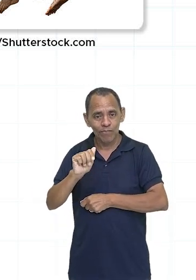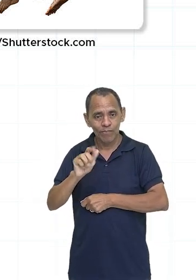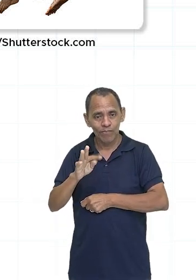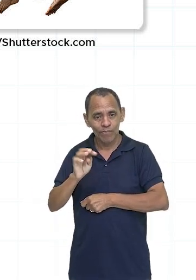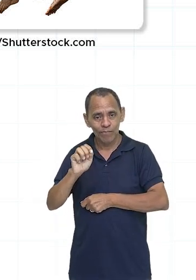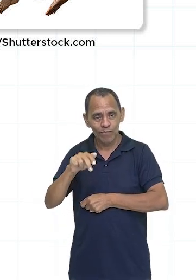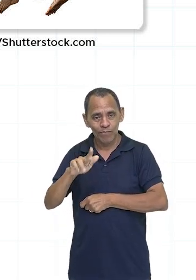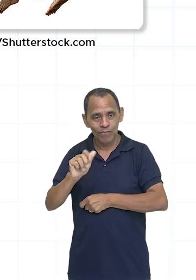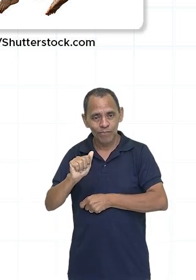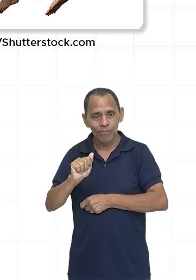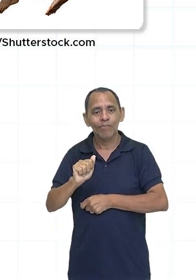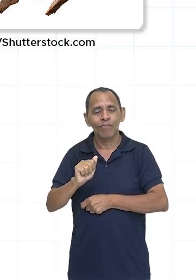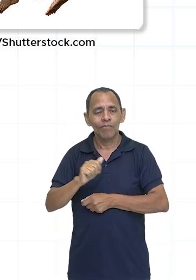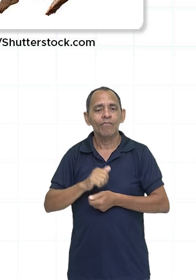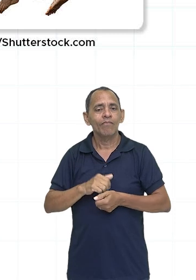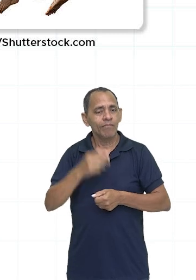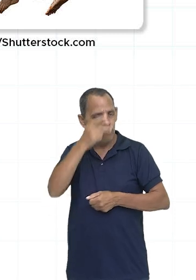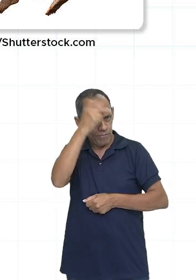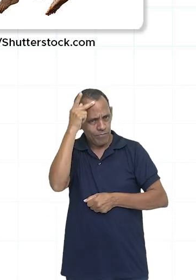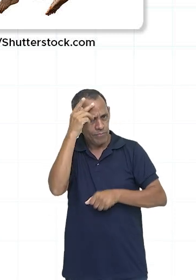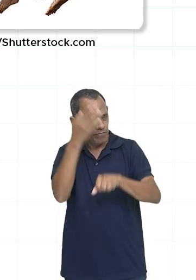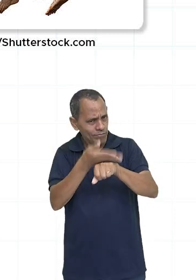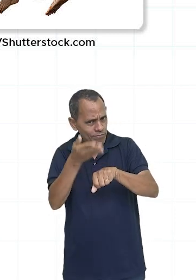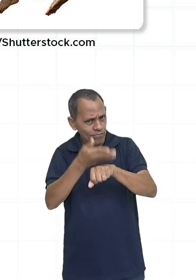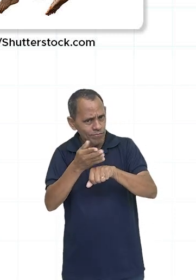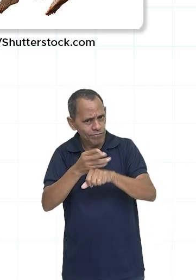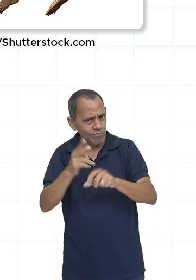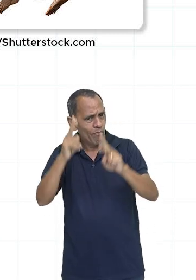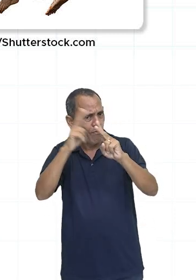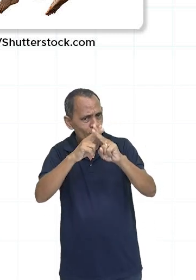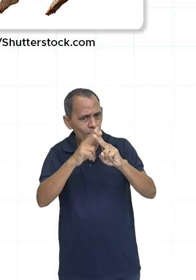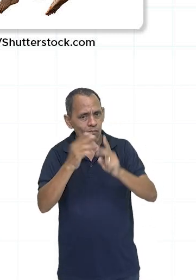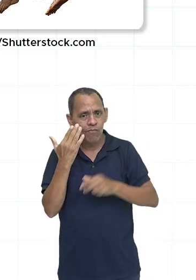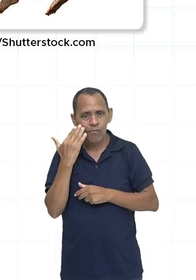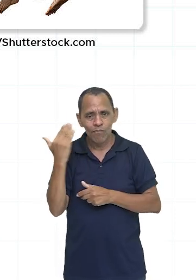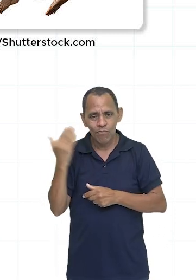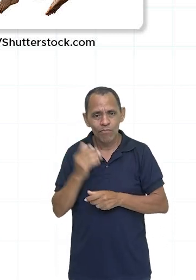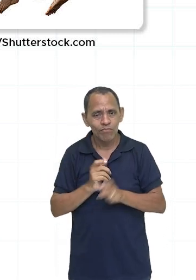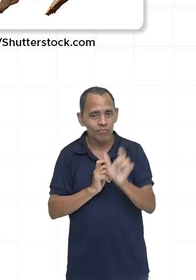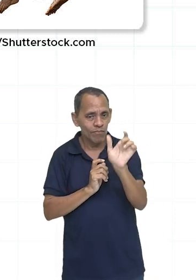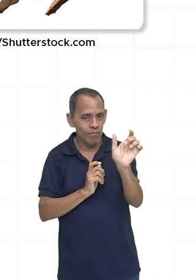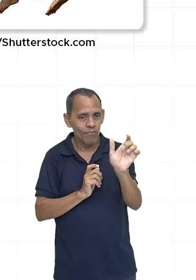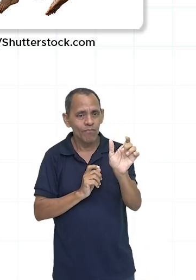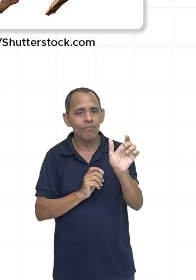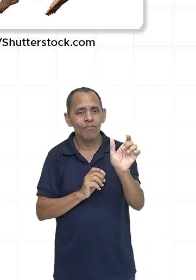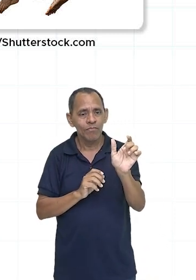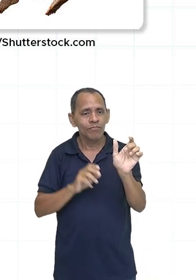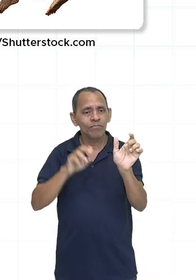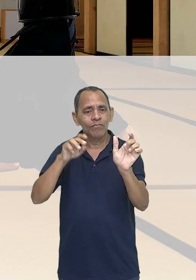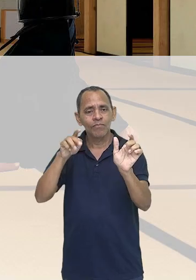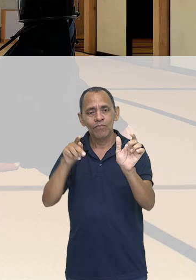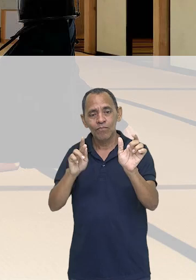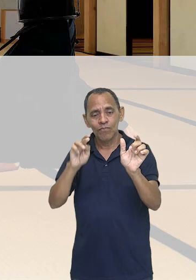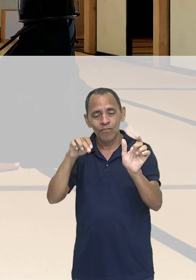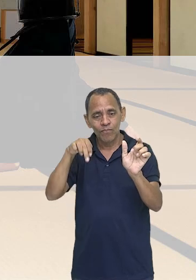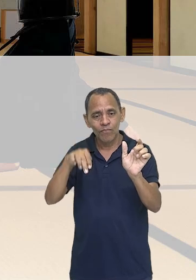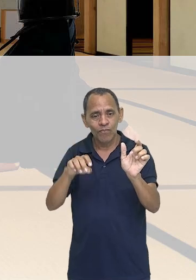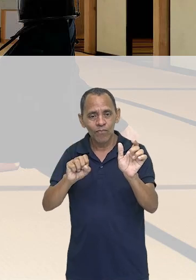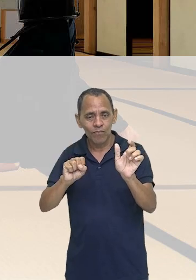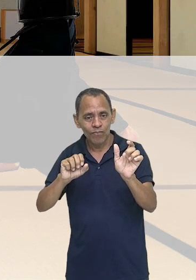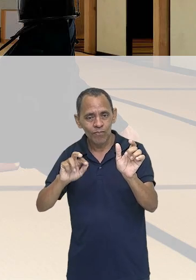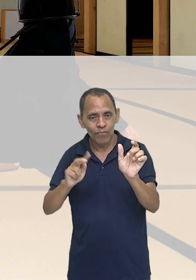que pratica essa arte marcial é chamado de Kenshi ou Kendoka. Então, nós não iremos mais chamar